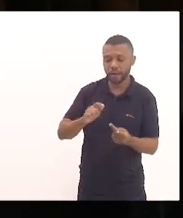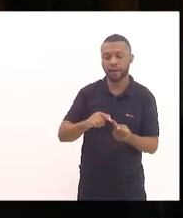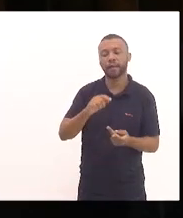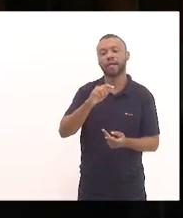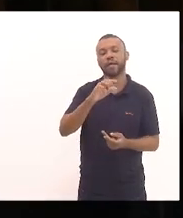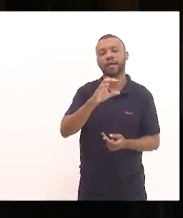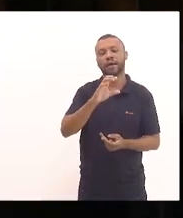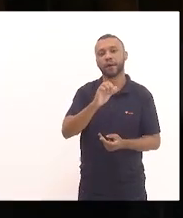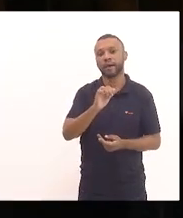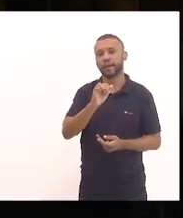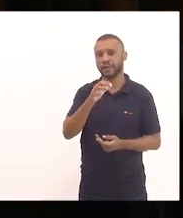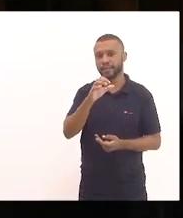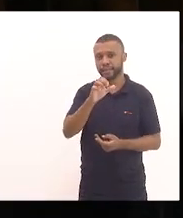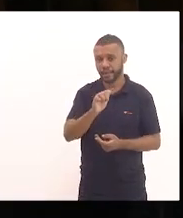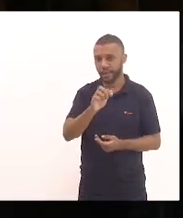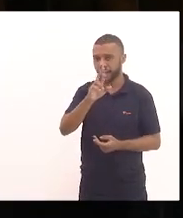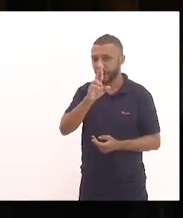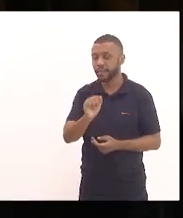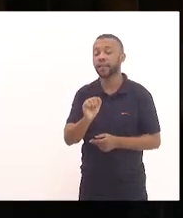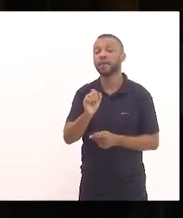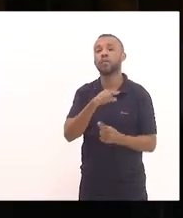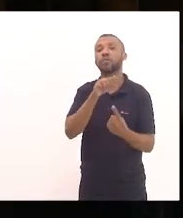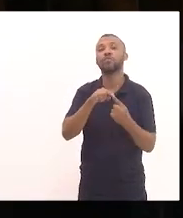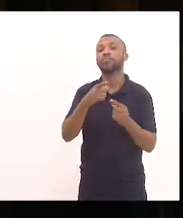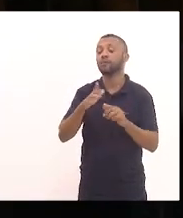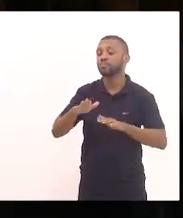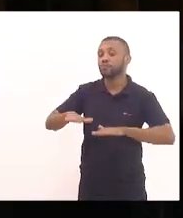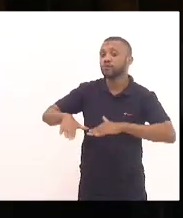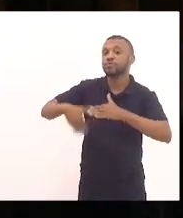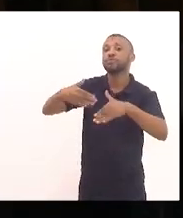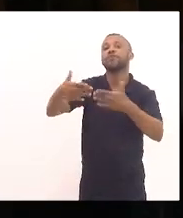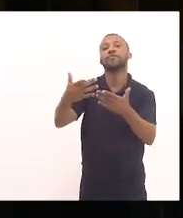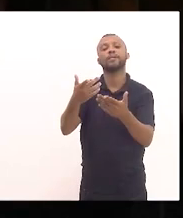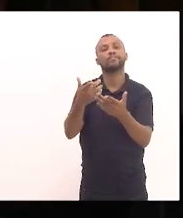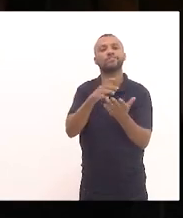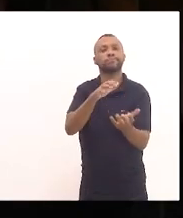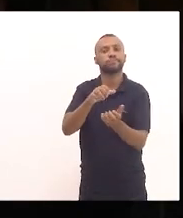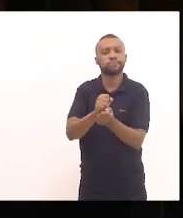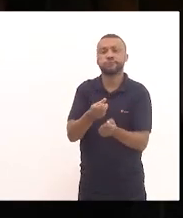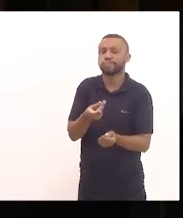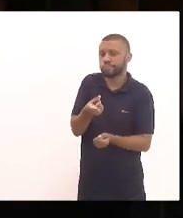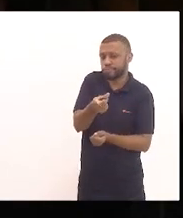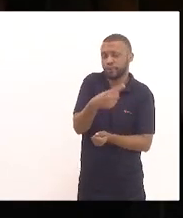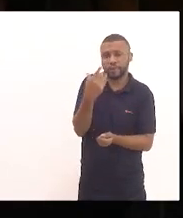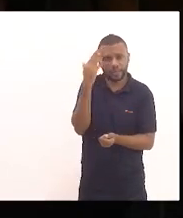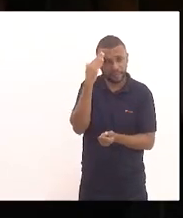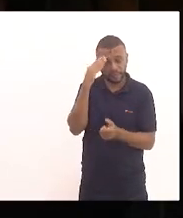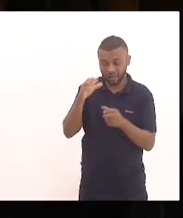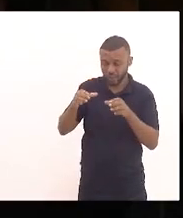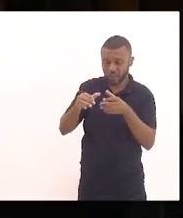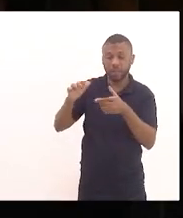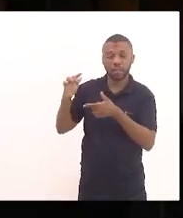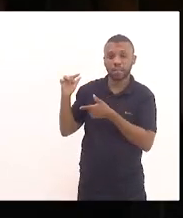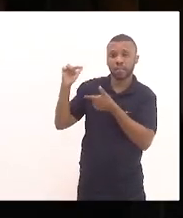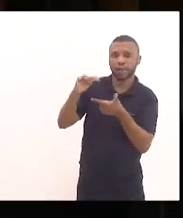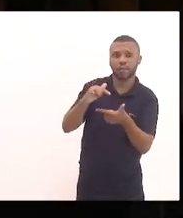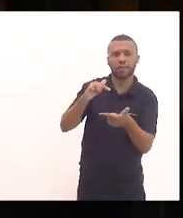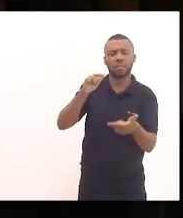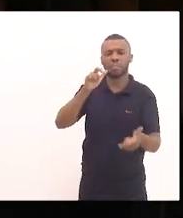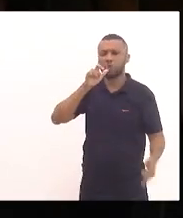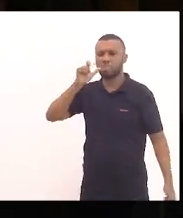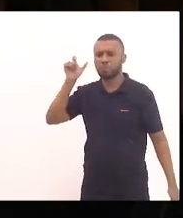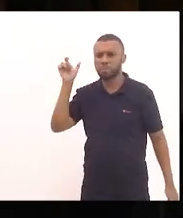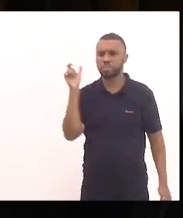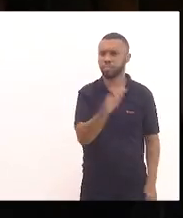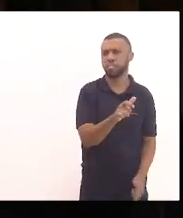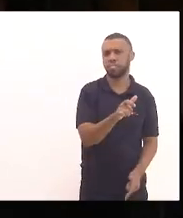desenvolvimento sustentável nesses espaços, porque a gente sabe o quanto que as comunidades tradicionais têm sido atacadas, e não